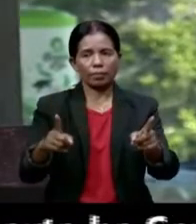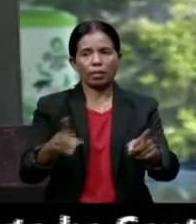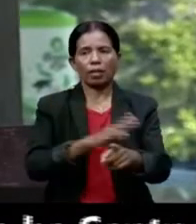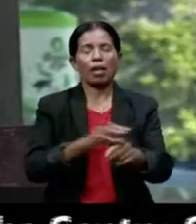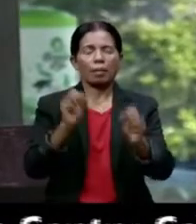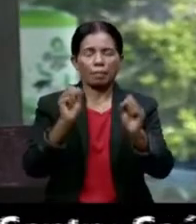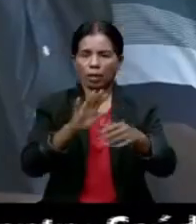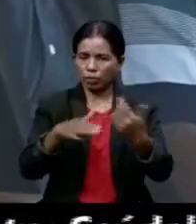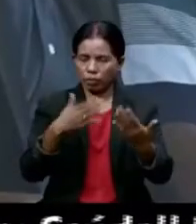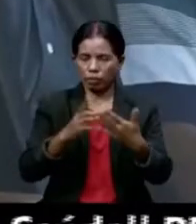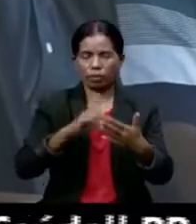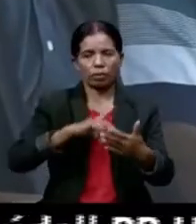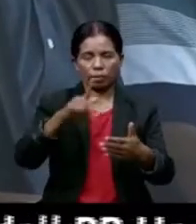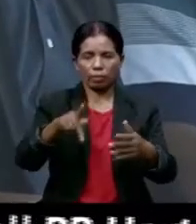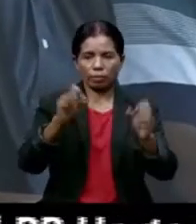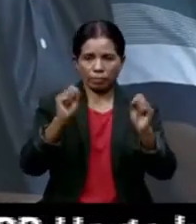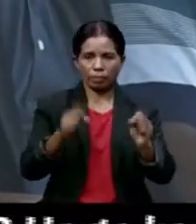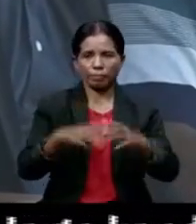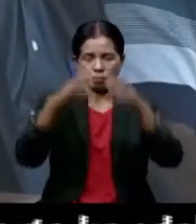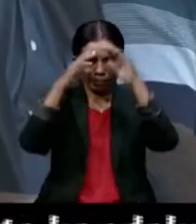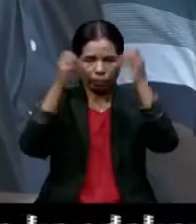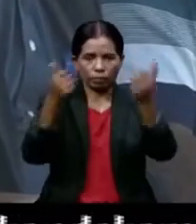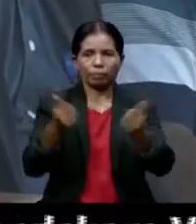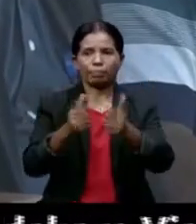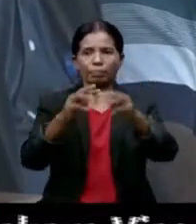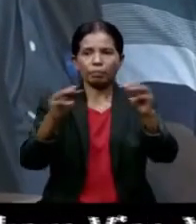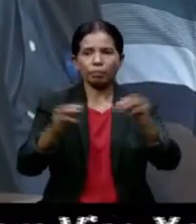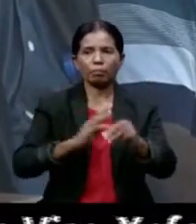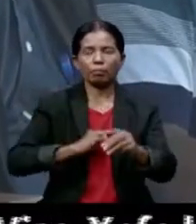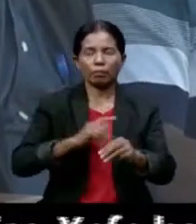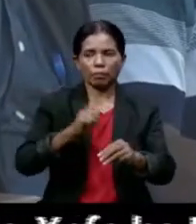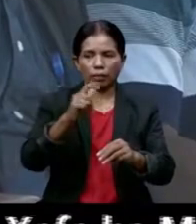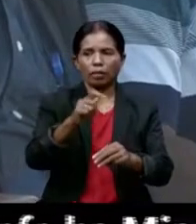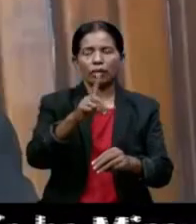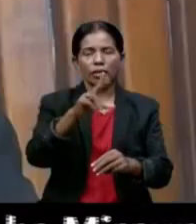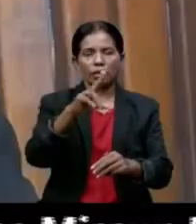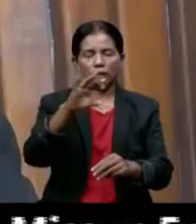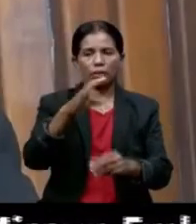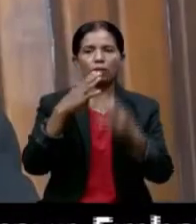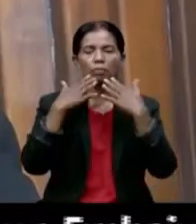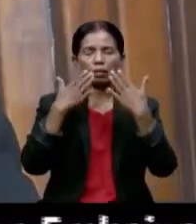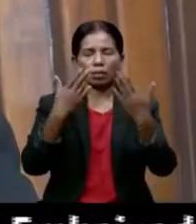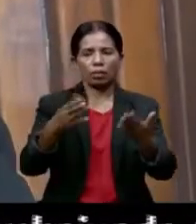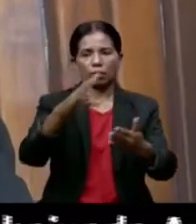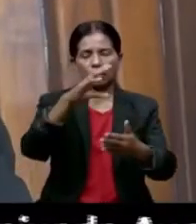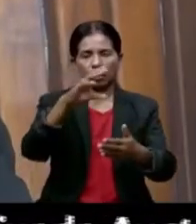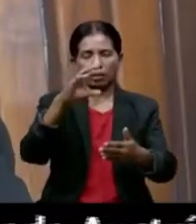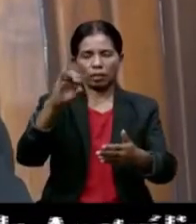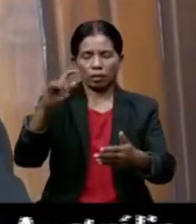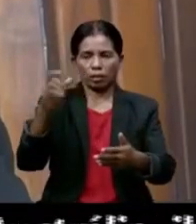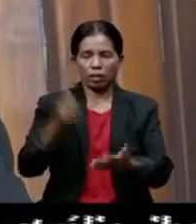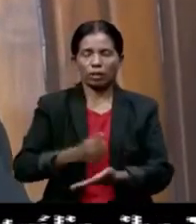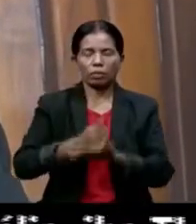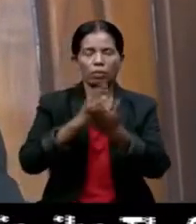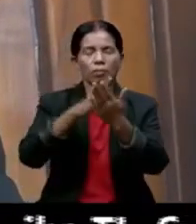bele, ne sai modelo. Presidente e autoridade municipio Manatutu, Luiz Inácio Fernandes, agradece a CCTL, no se apoia o